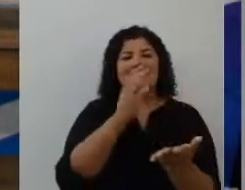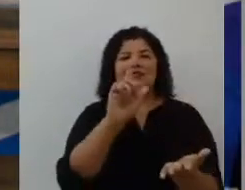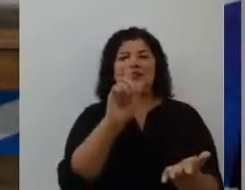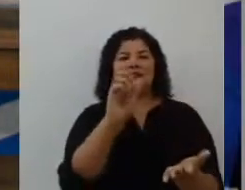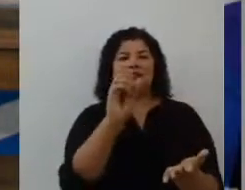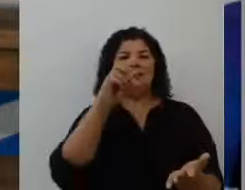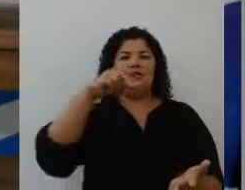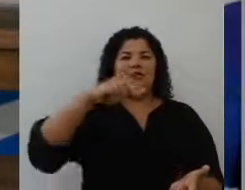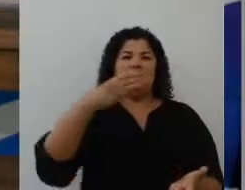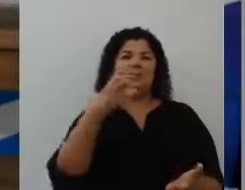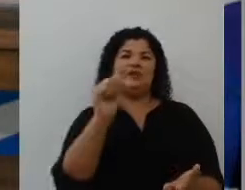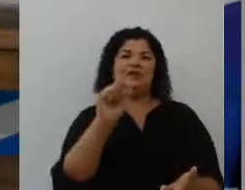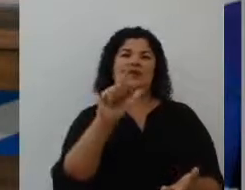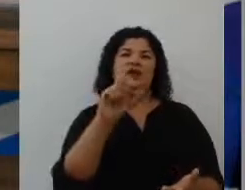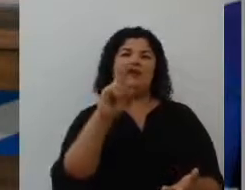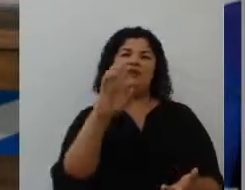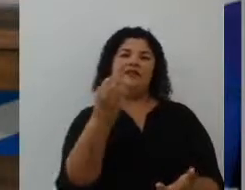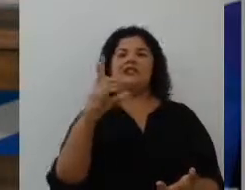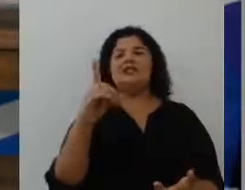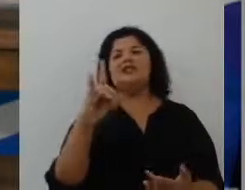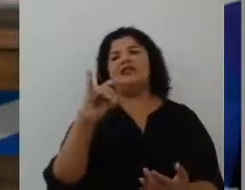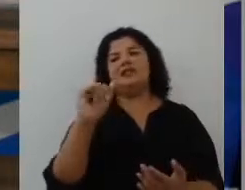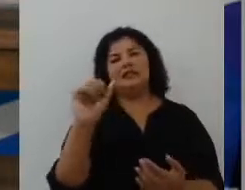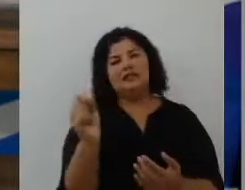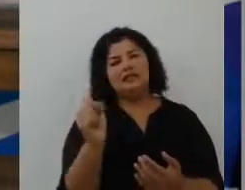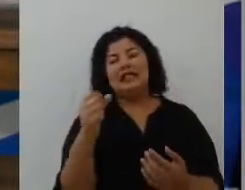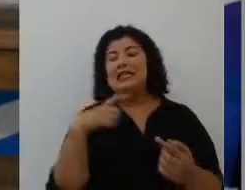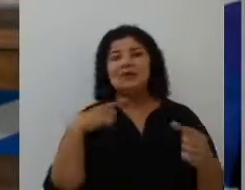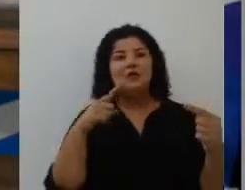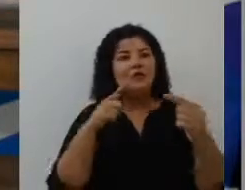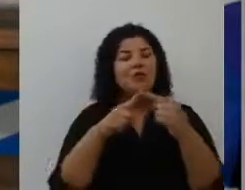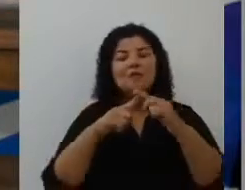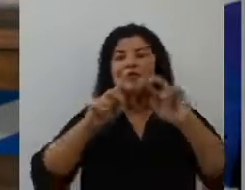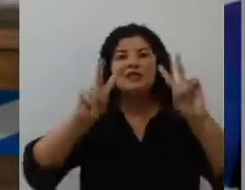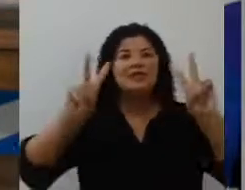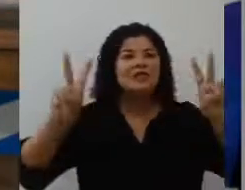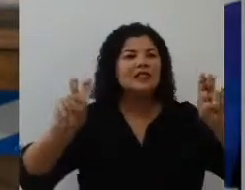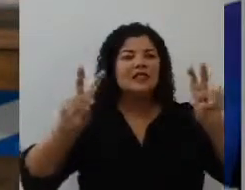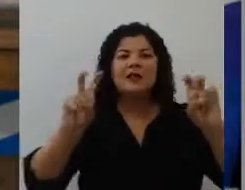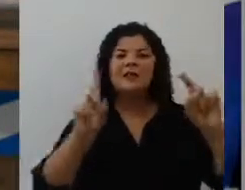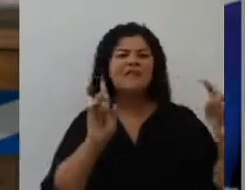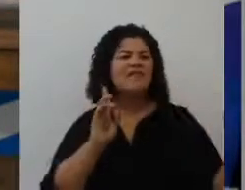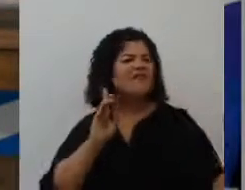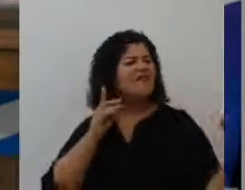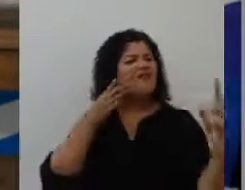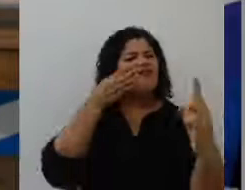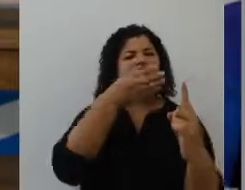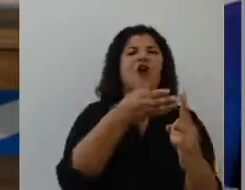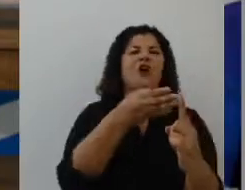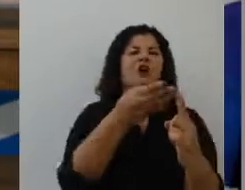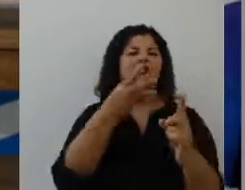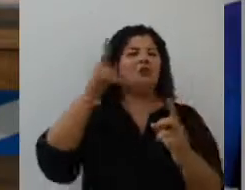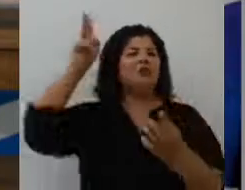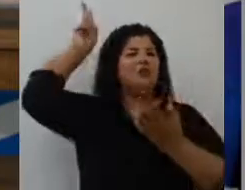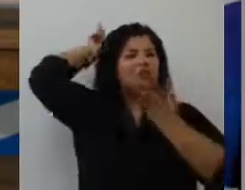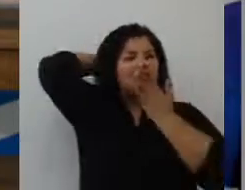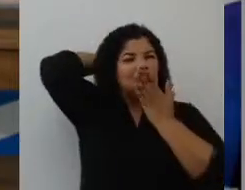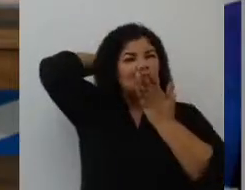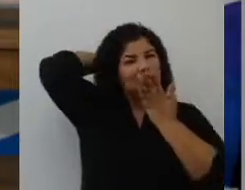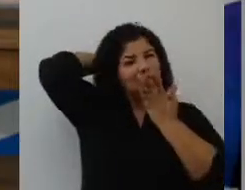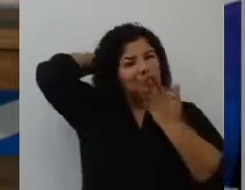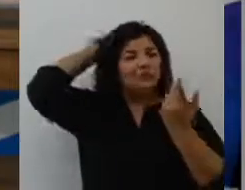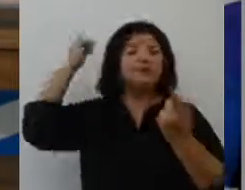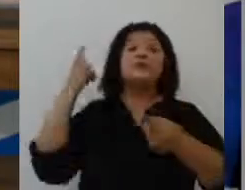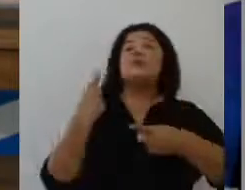temática indianista, ela é muito forte no romantismo. Por quê? É uma forma que os autores